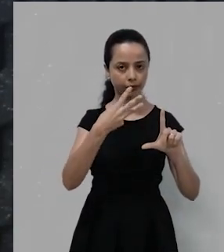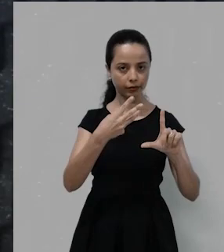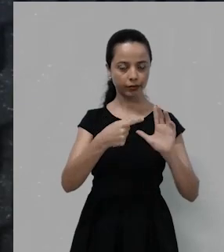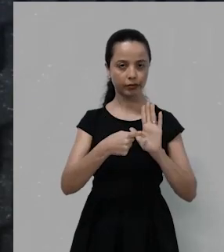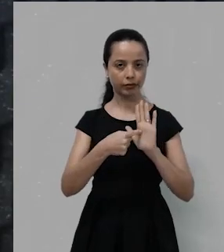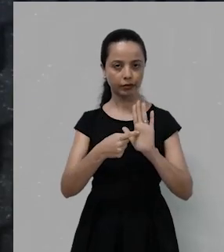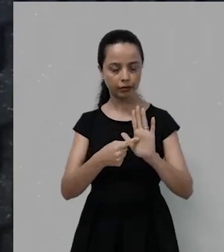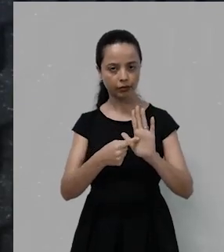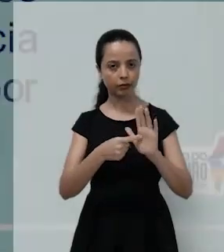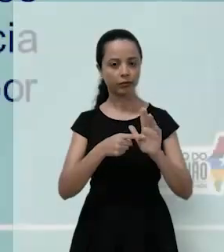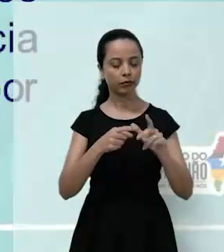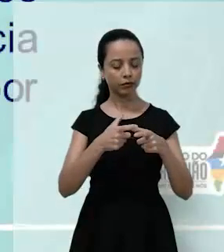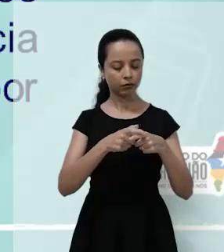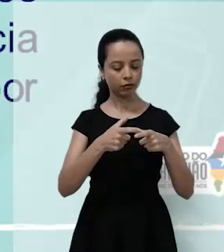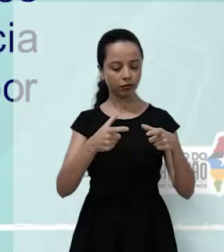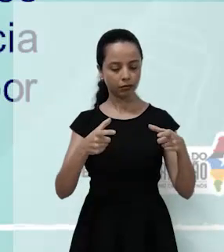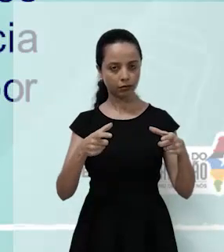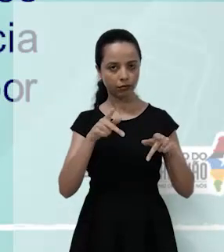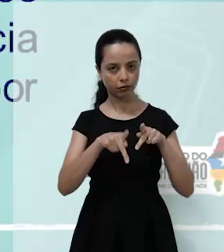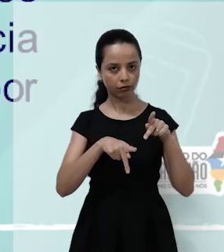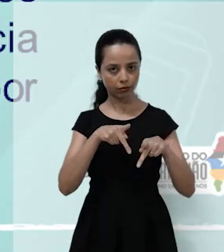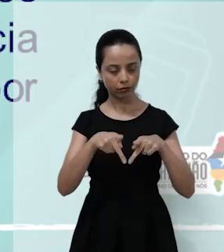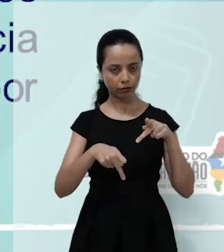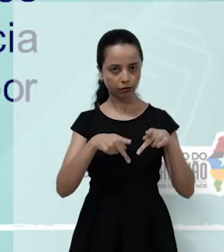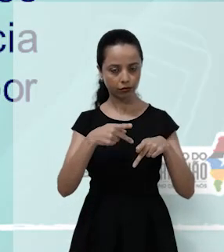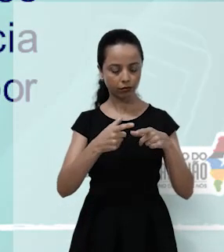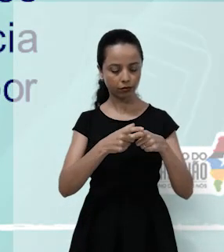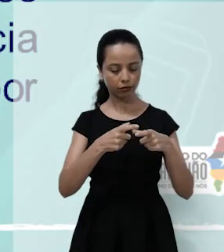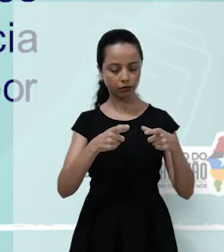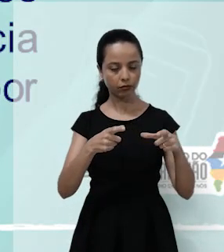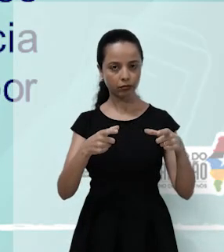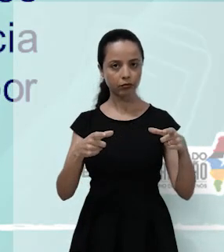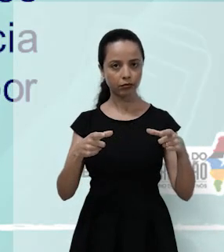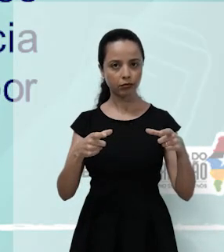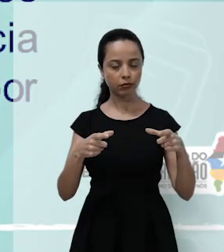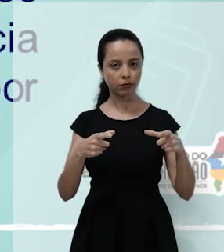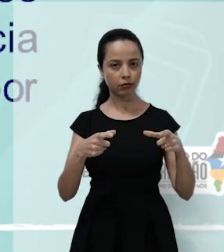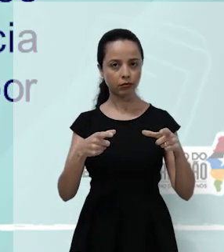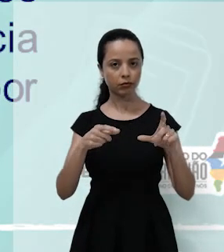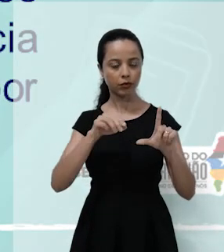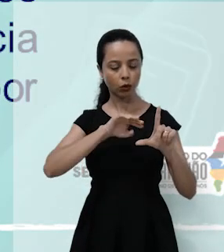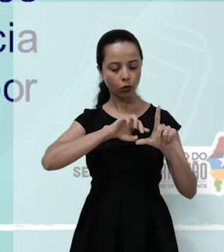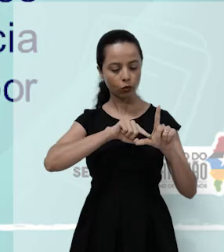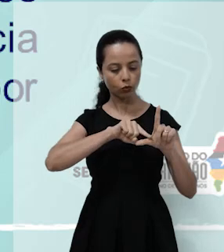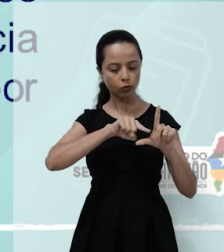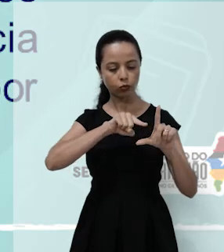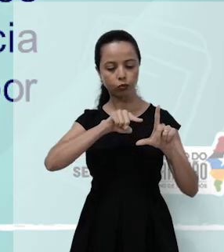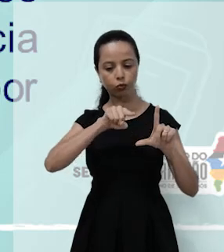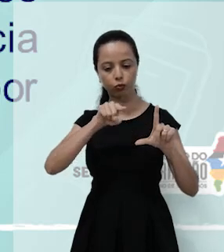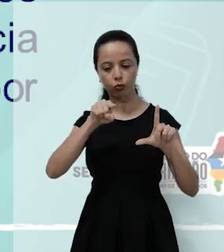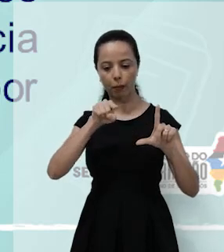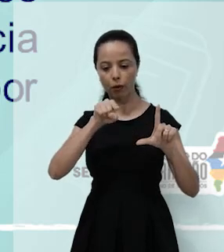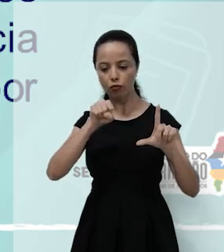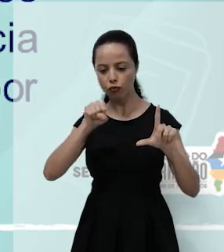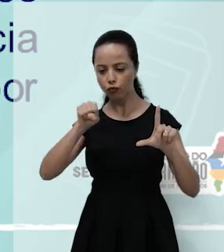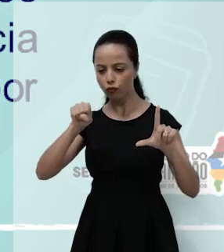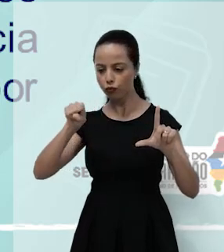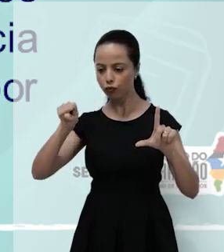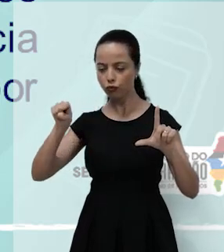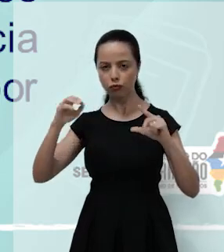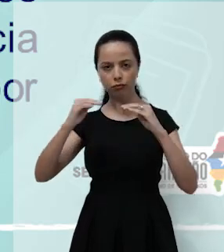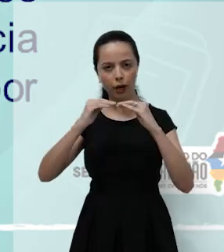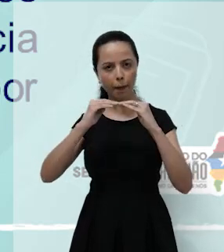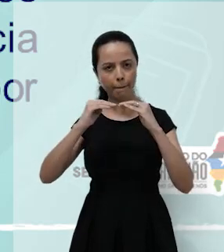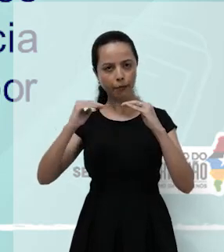crescimento populacional, demonstra que o crescimento populacional se estabiliza, ou seja, o crescimento